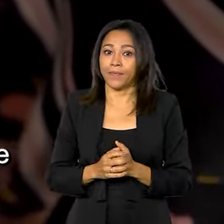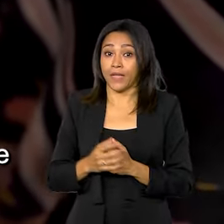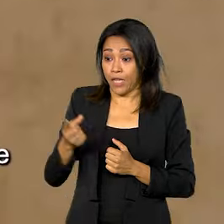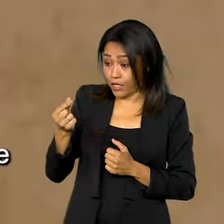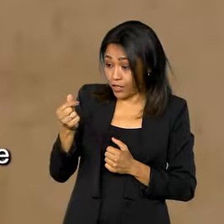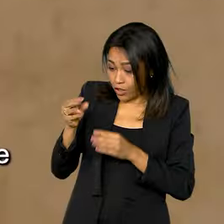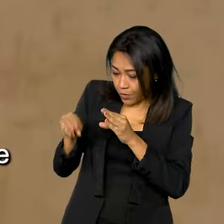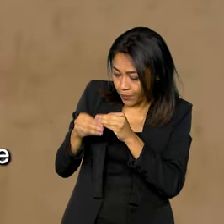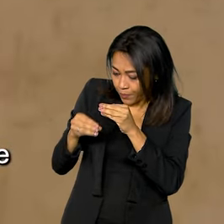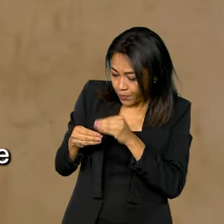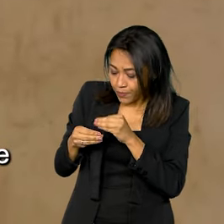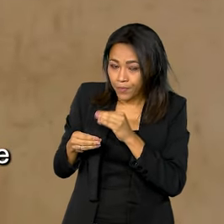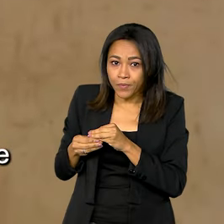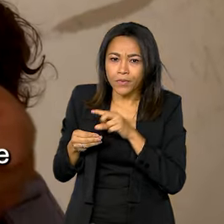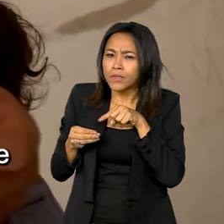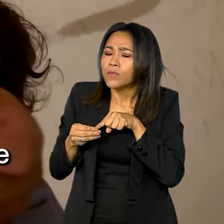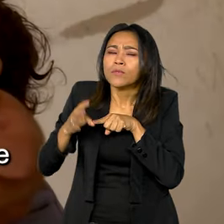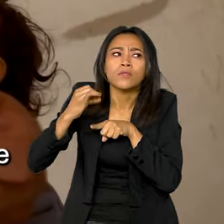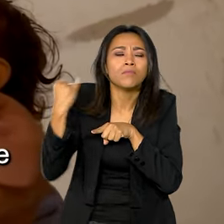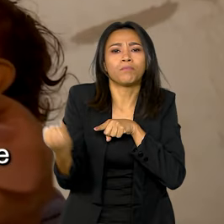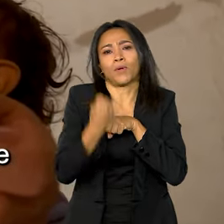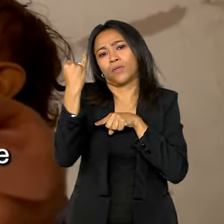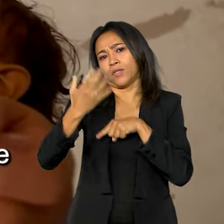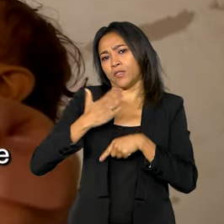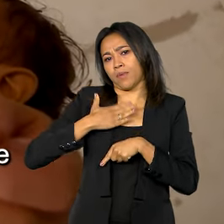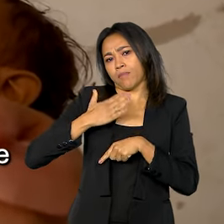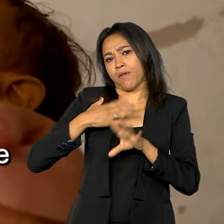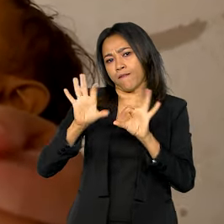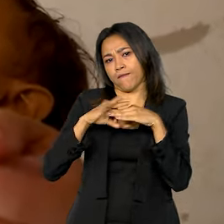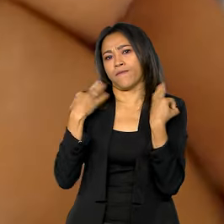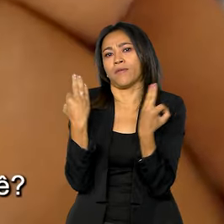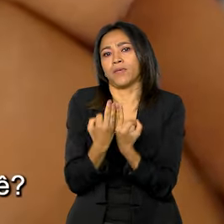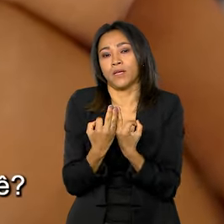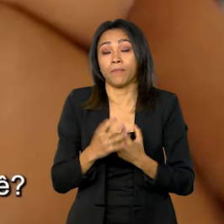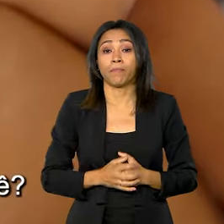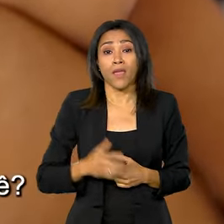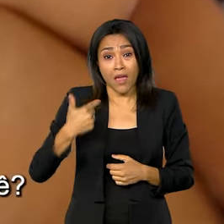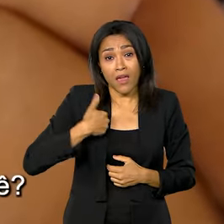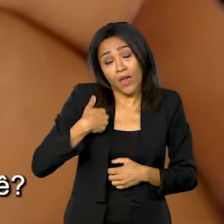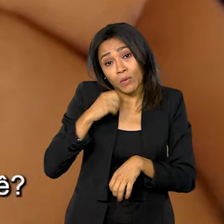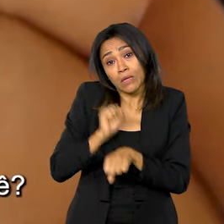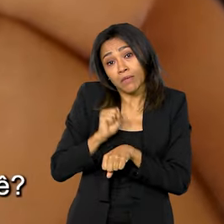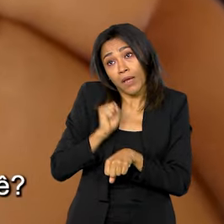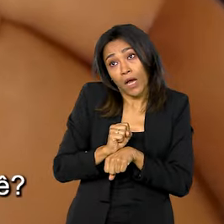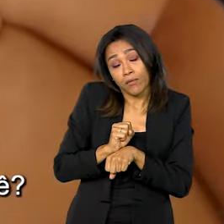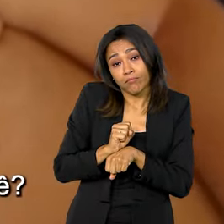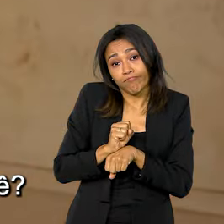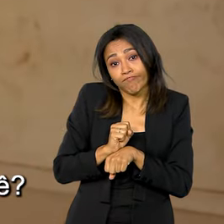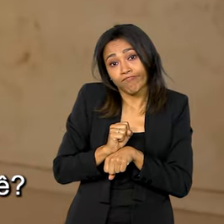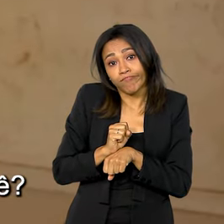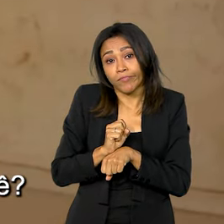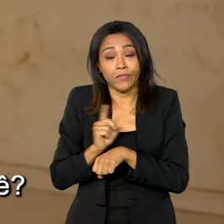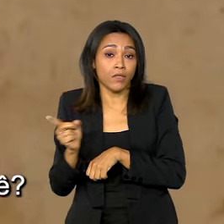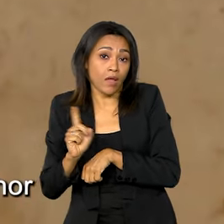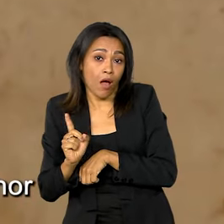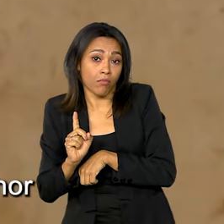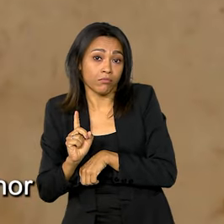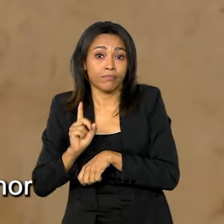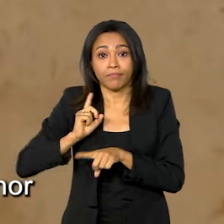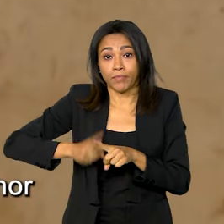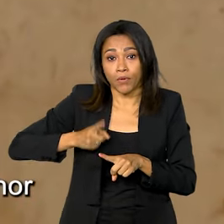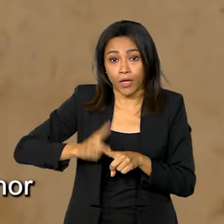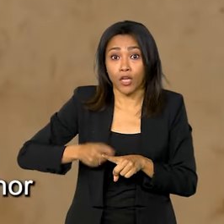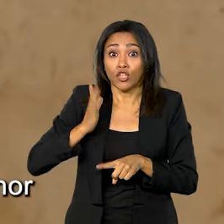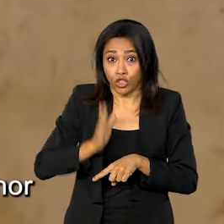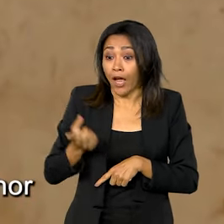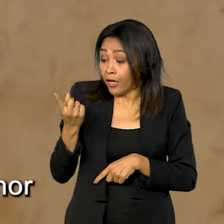vai vir muito assim importante para mim pra minha família eu tava esperando e não tava por quê Porque